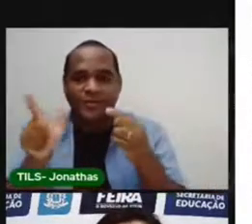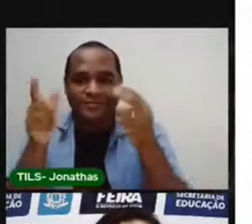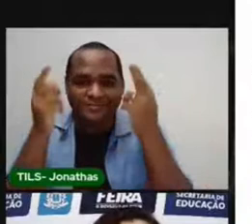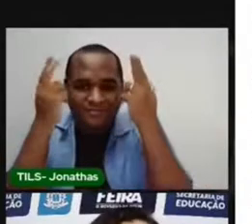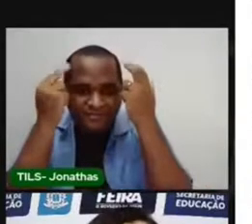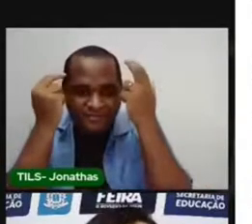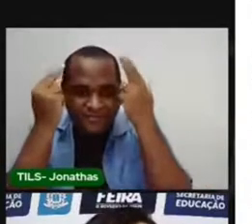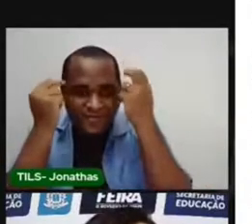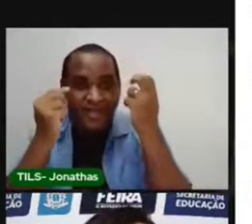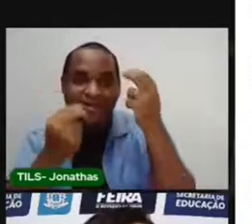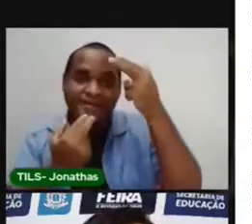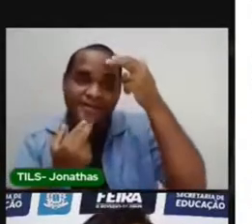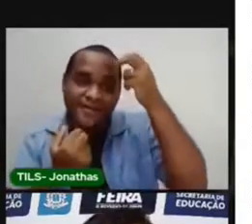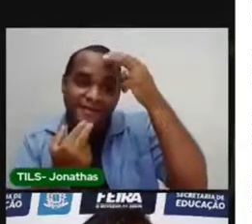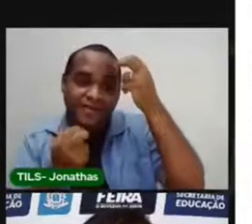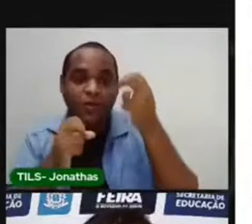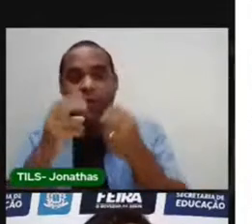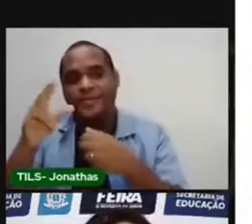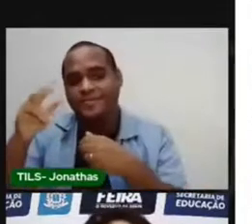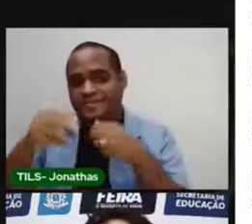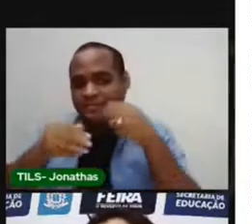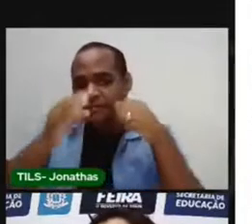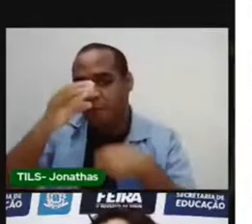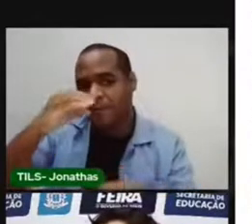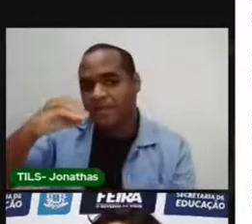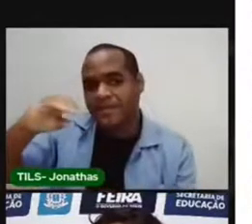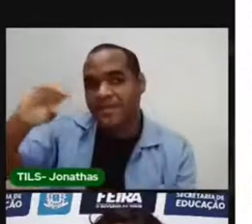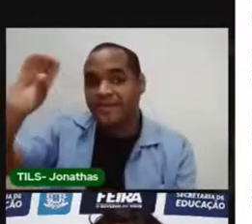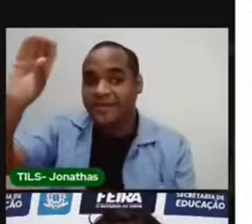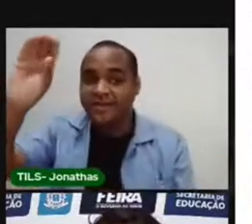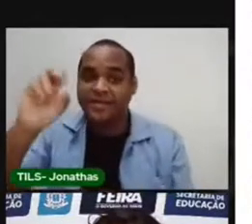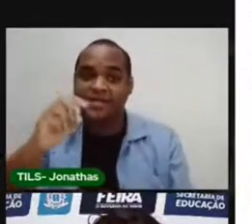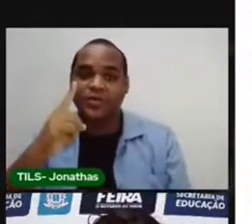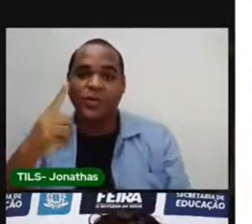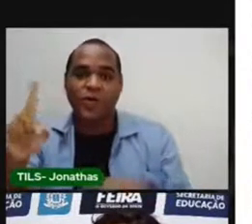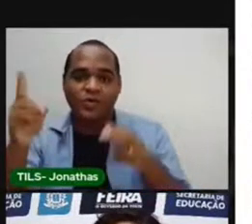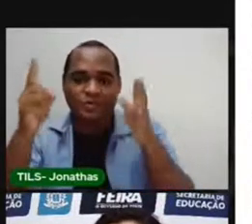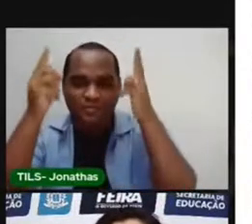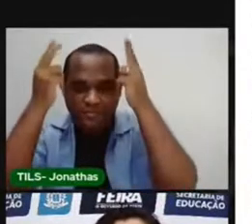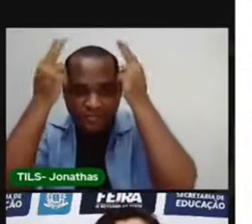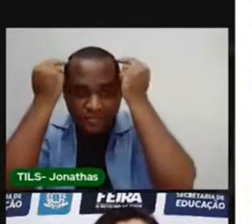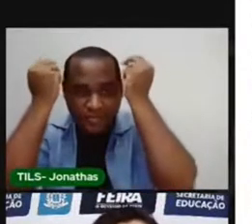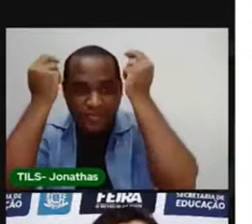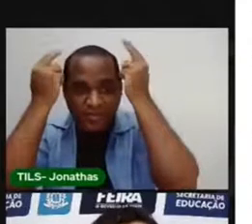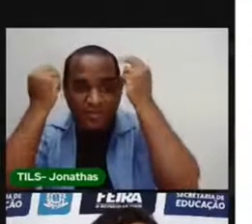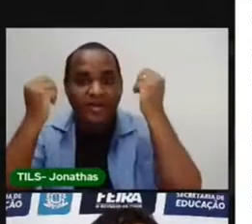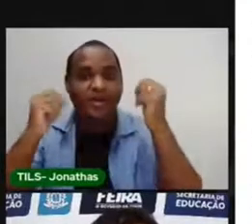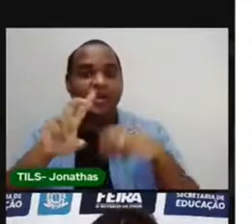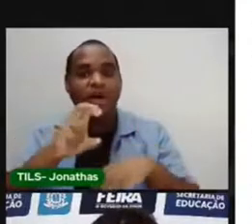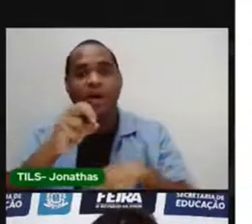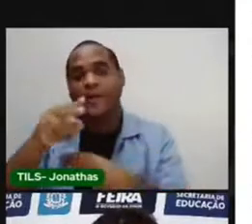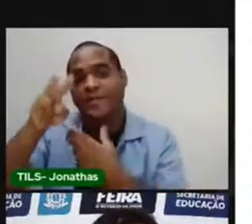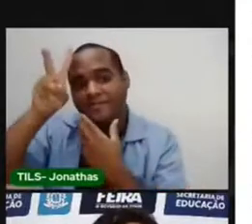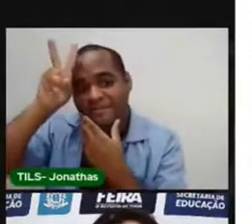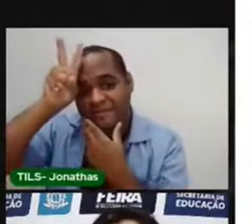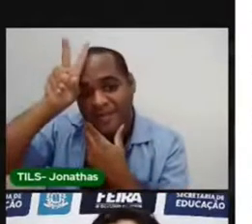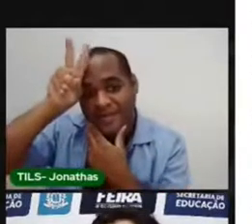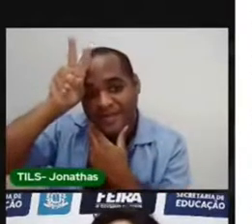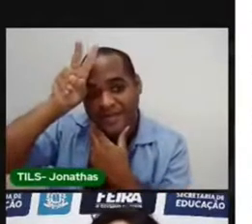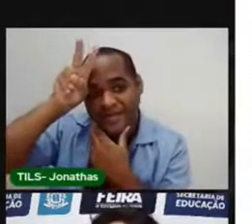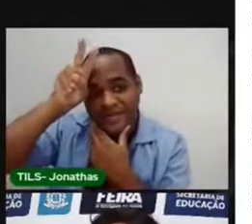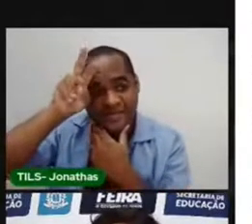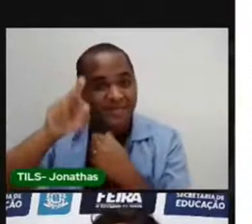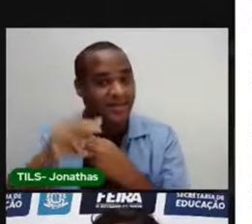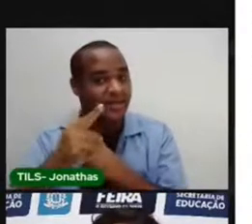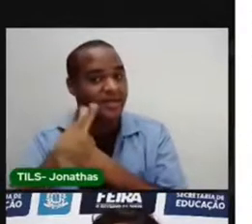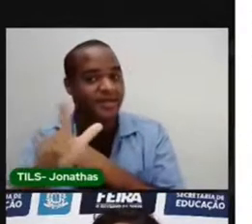cabrita, um elefante, um jumento, uma barata,